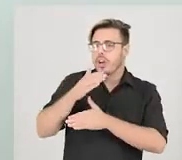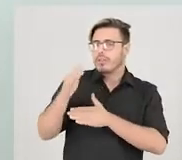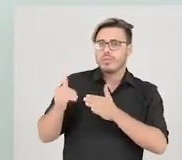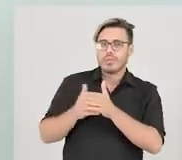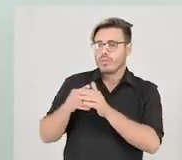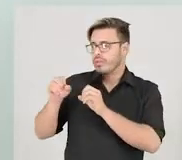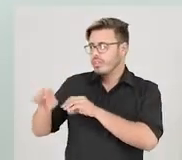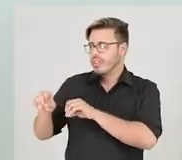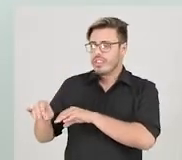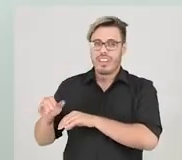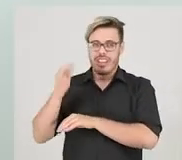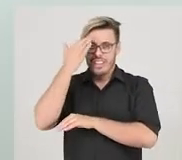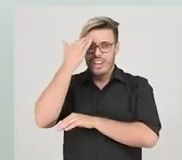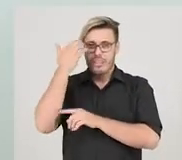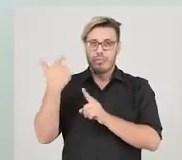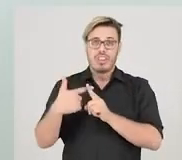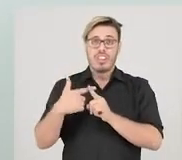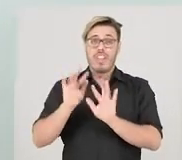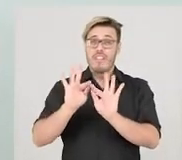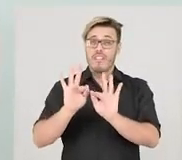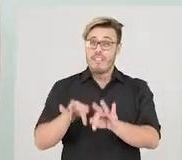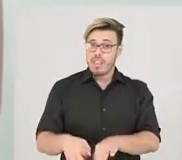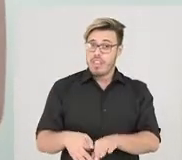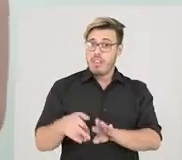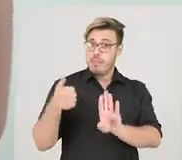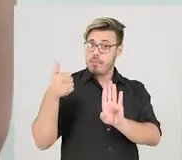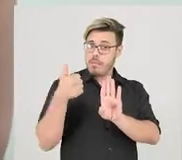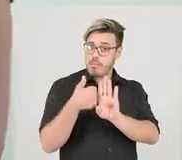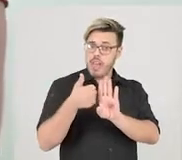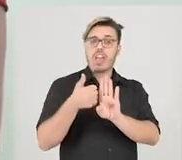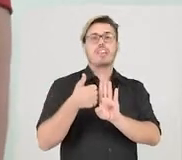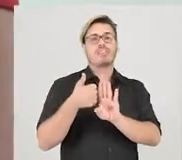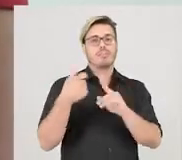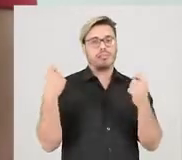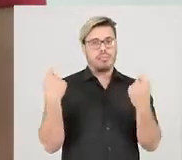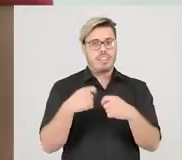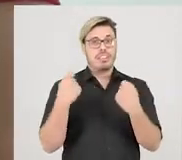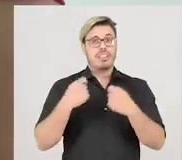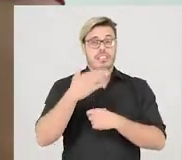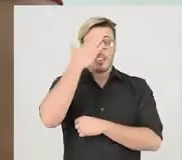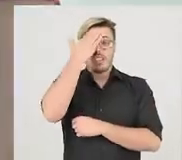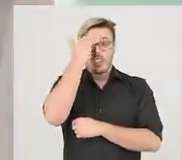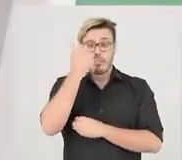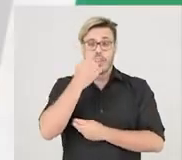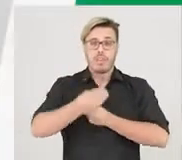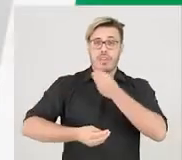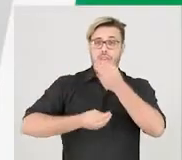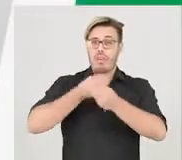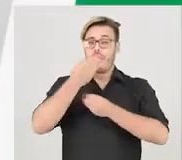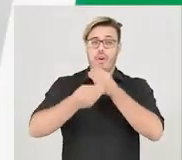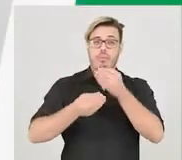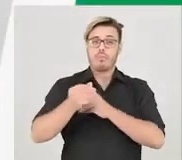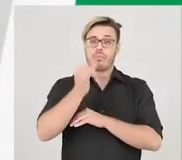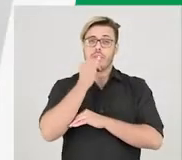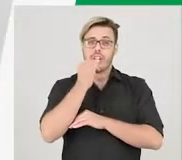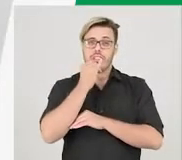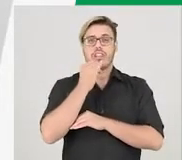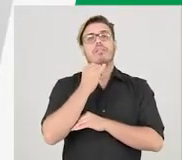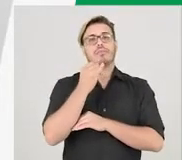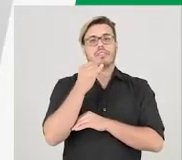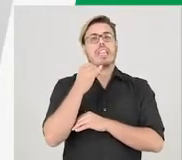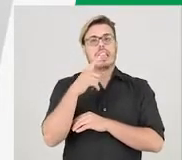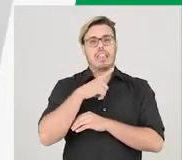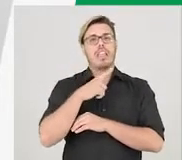esta interlocução, eu tenho que trabalhar de forma interdisciplinar. Quais os objetivos eu pretendo